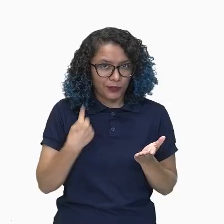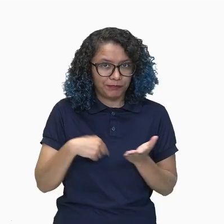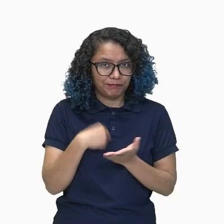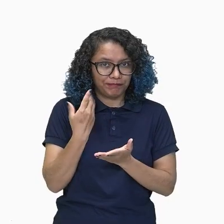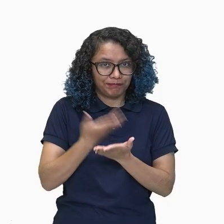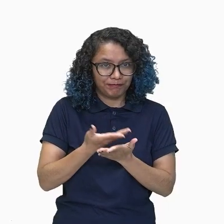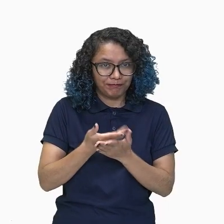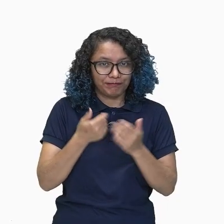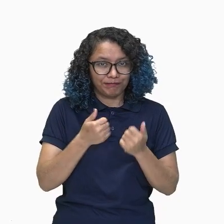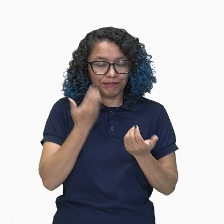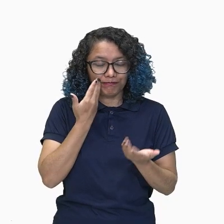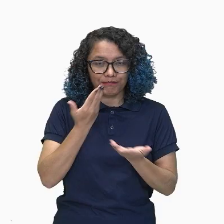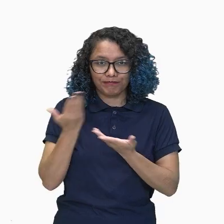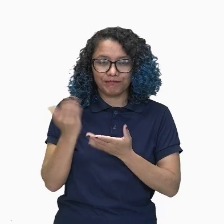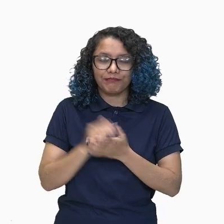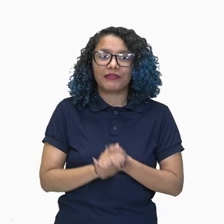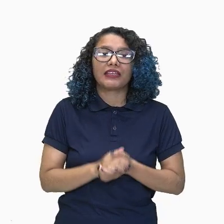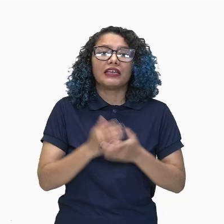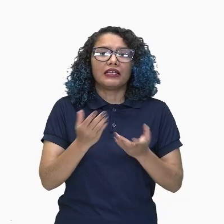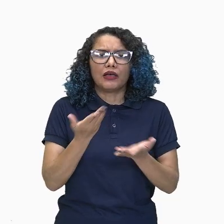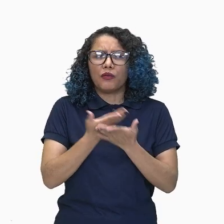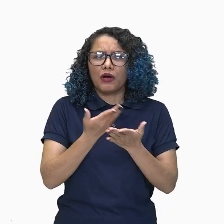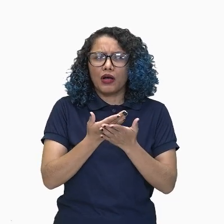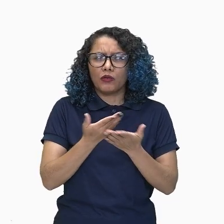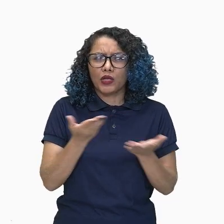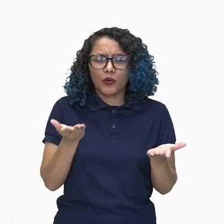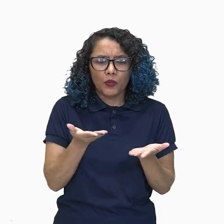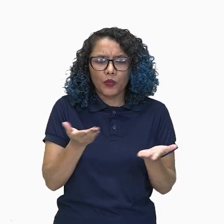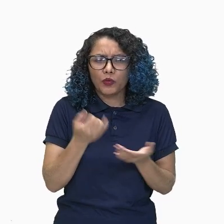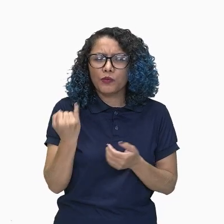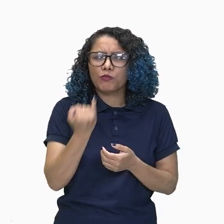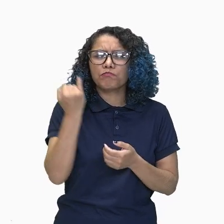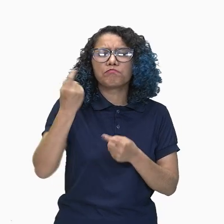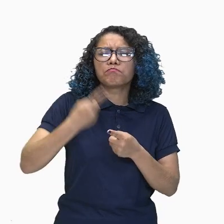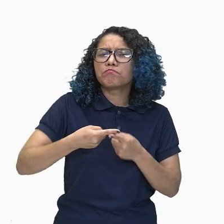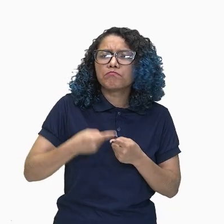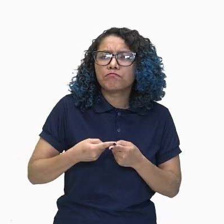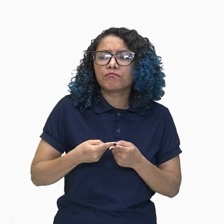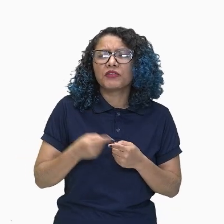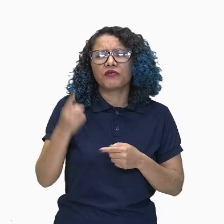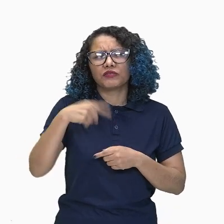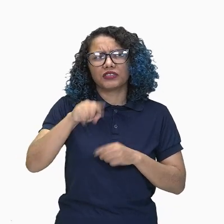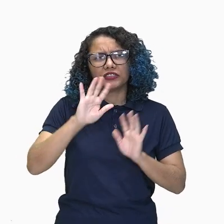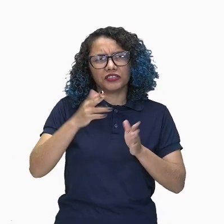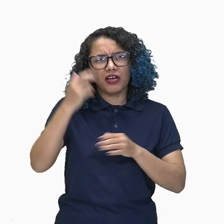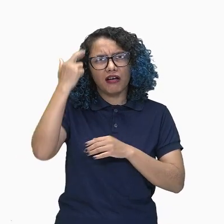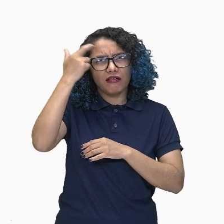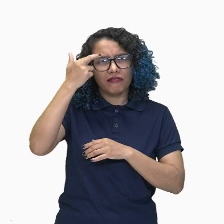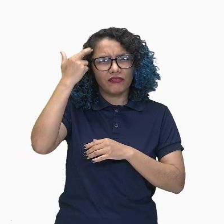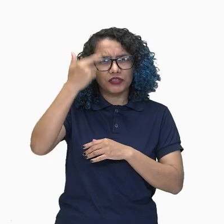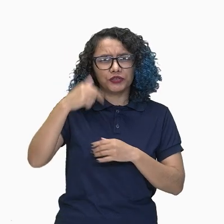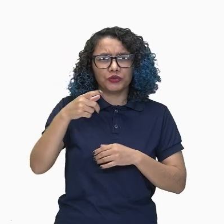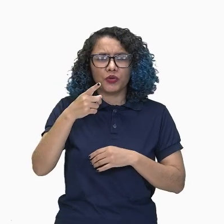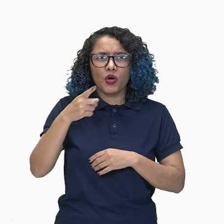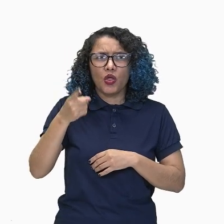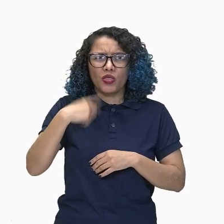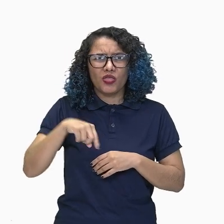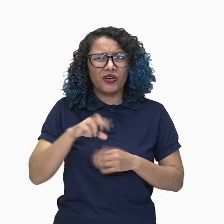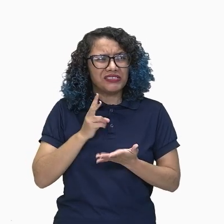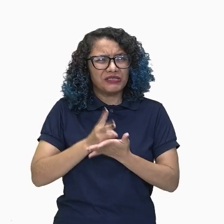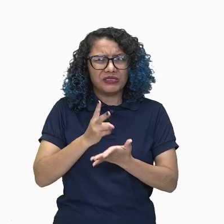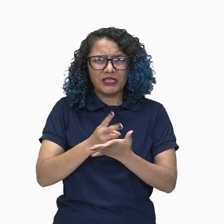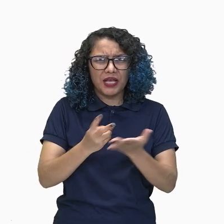nosso texto aí. Por que essa aula é importante? Vocês já pararam para pensar que a todo momento somos bombardeados